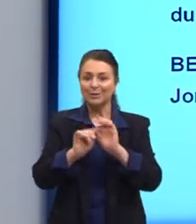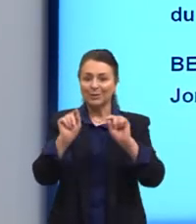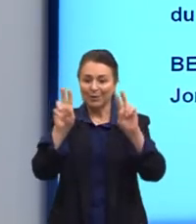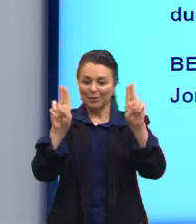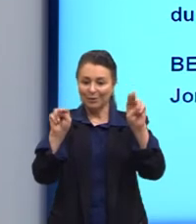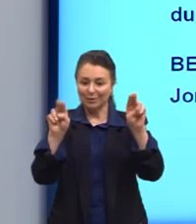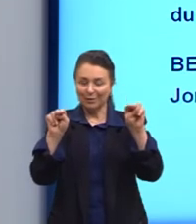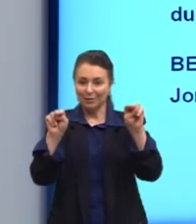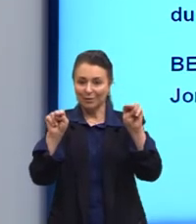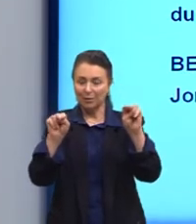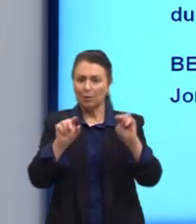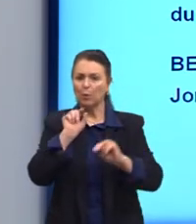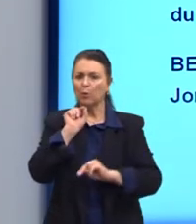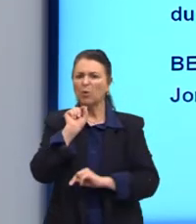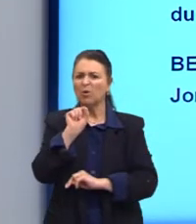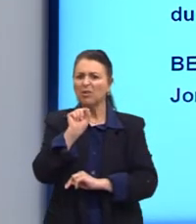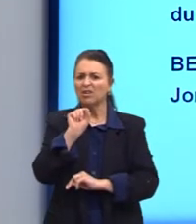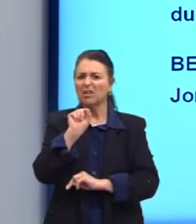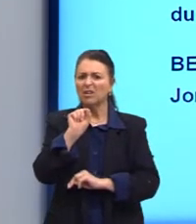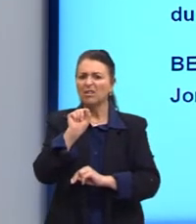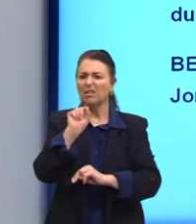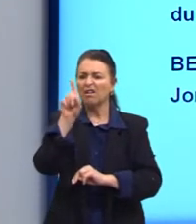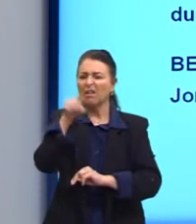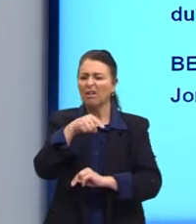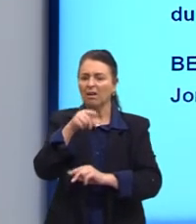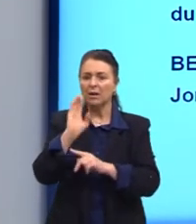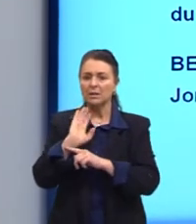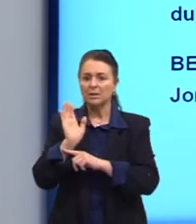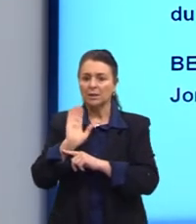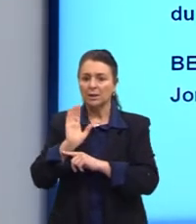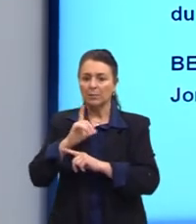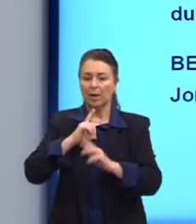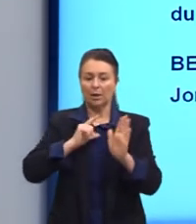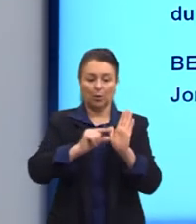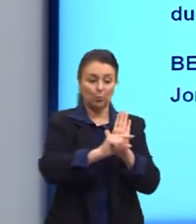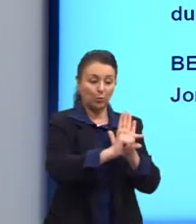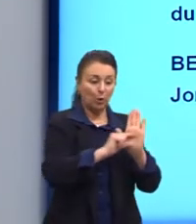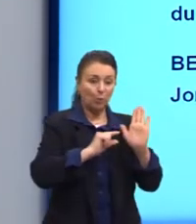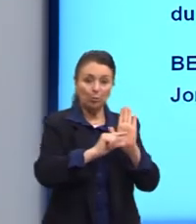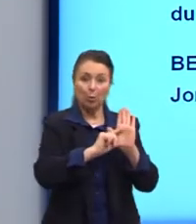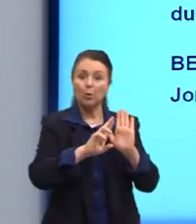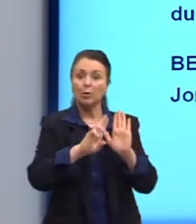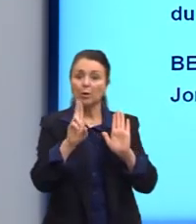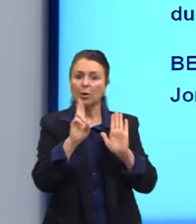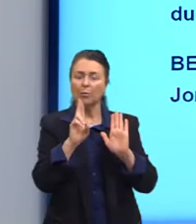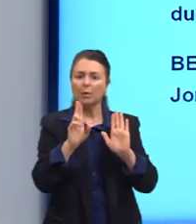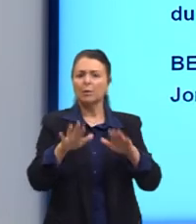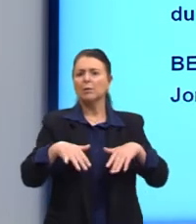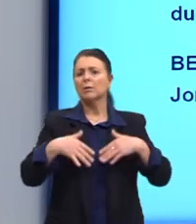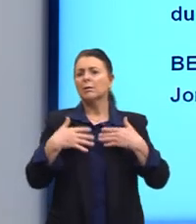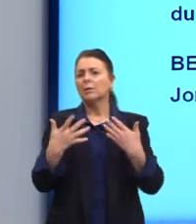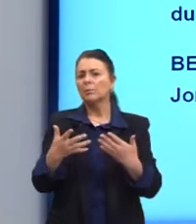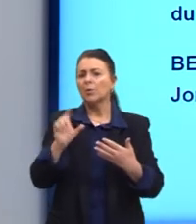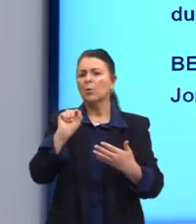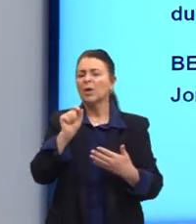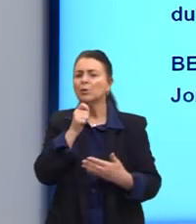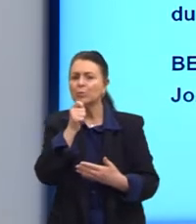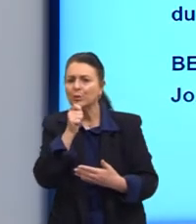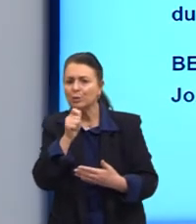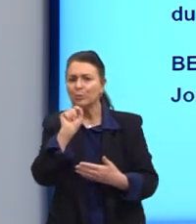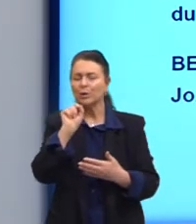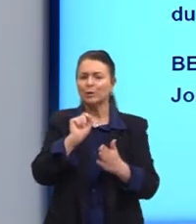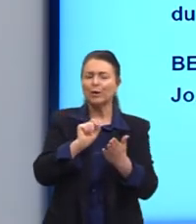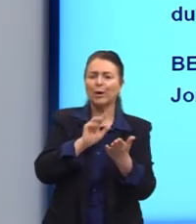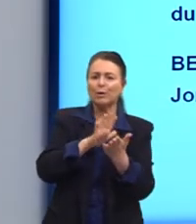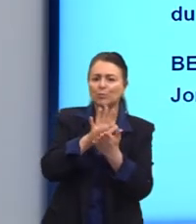de O que é cinema e aí tem ali os autores e isso é de onde o que é jornalismo que é